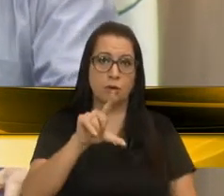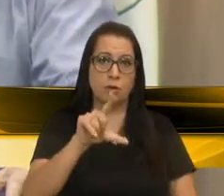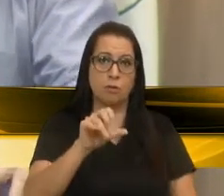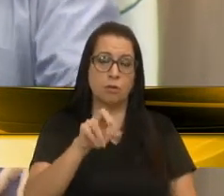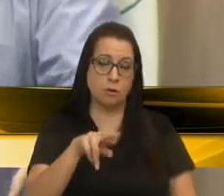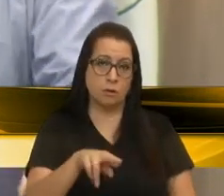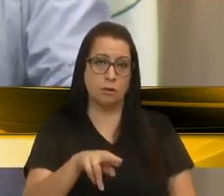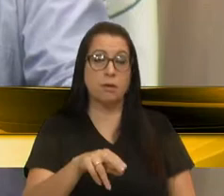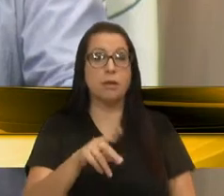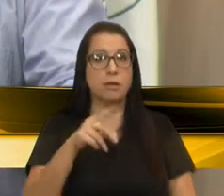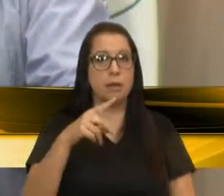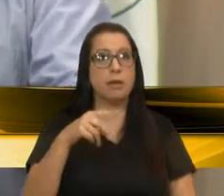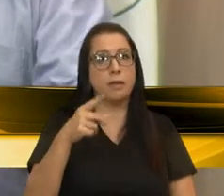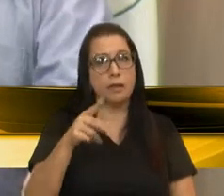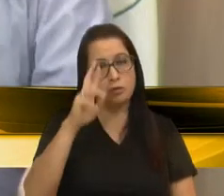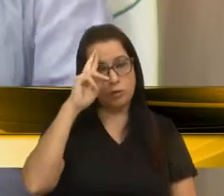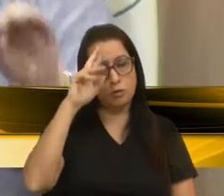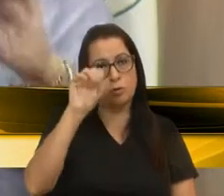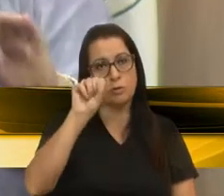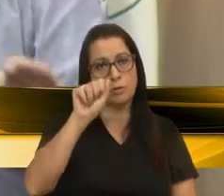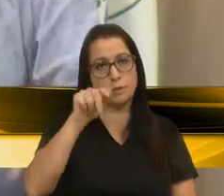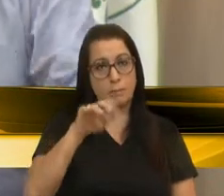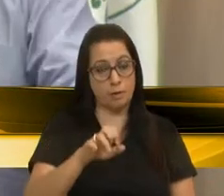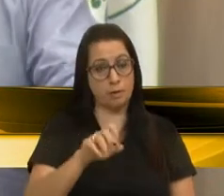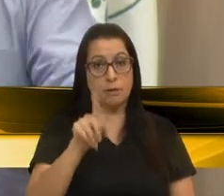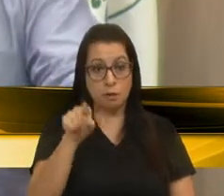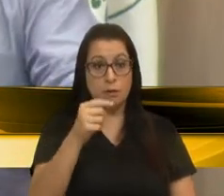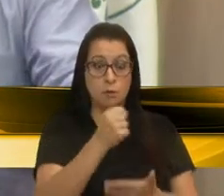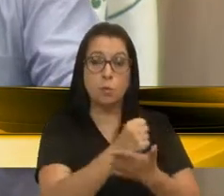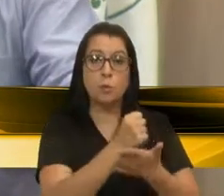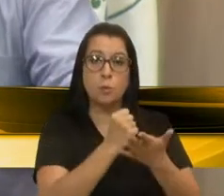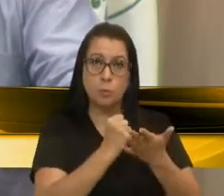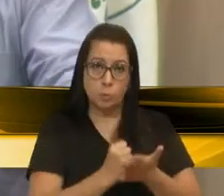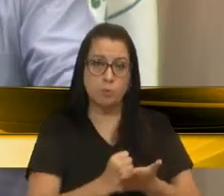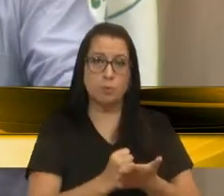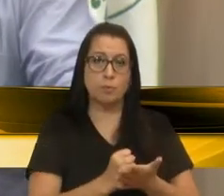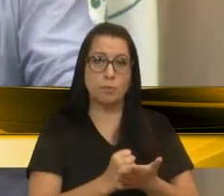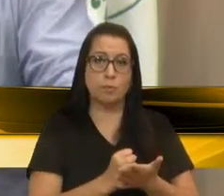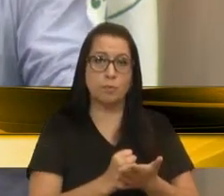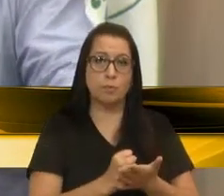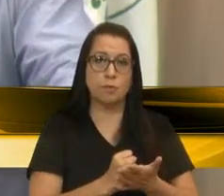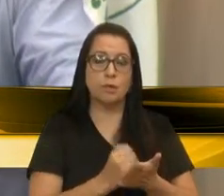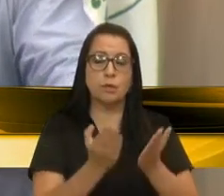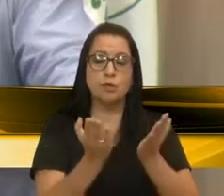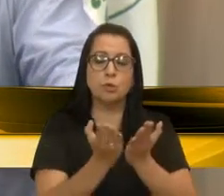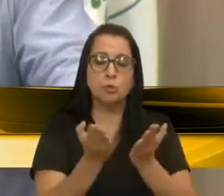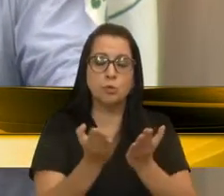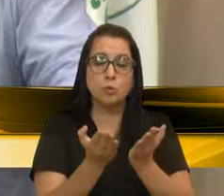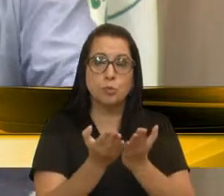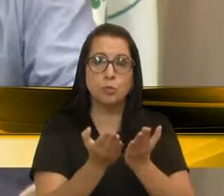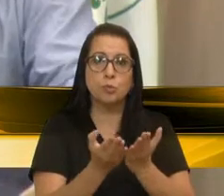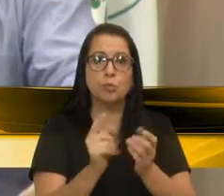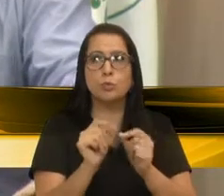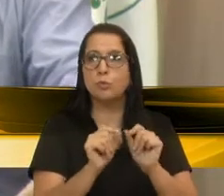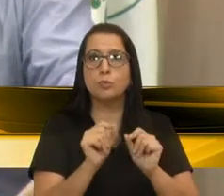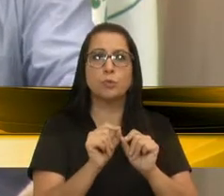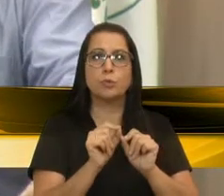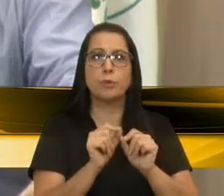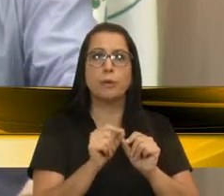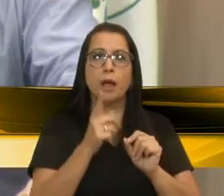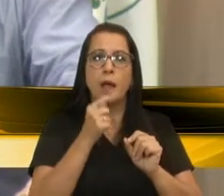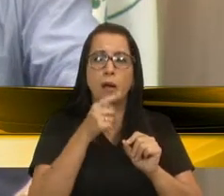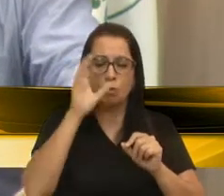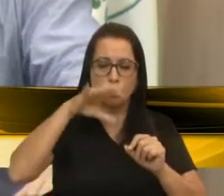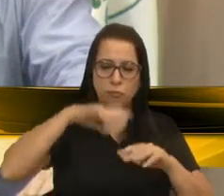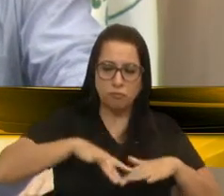SAMAI, que foi a contratação dos estudos na questão de alagamentos e